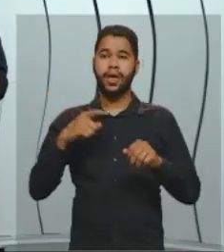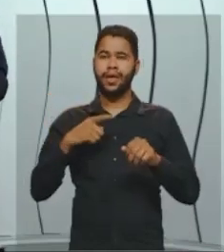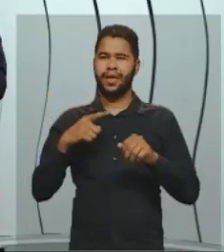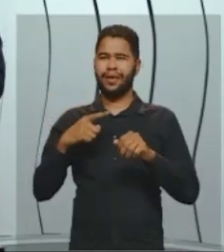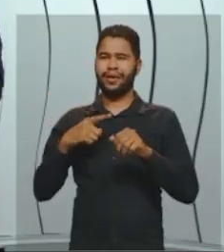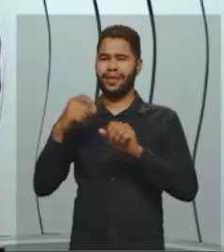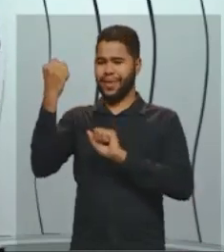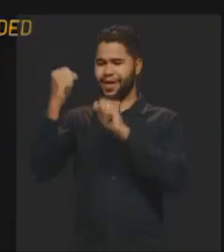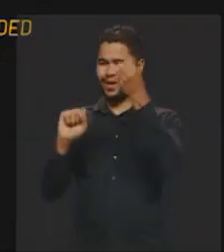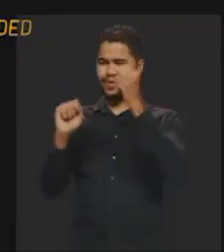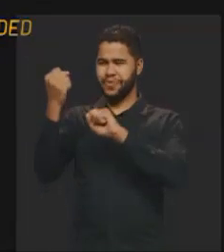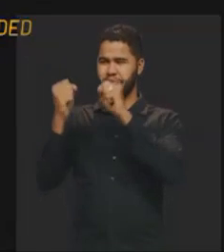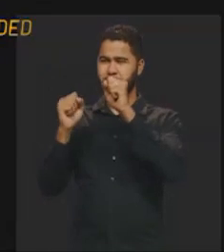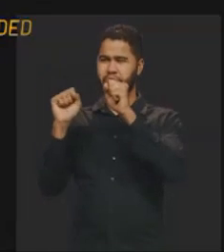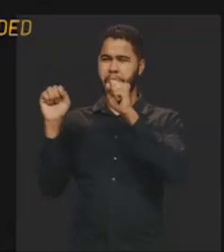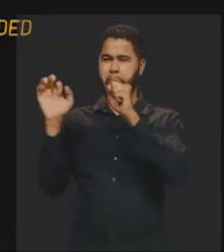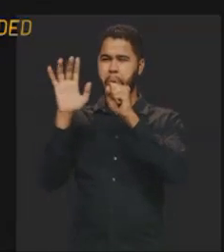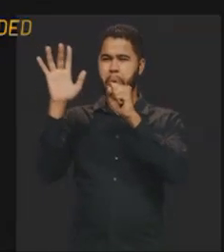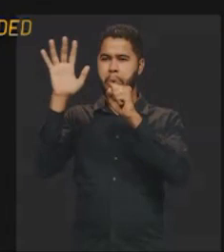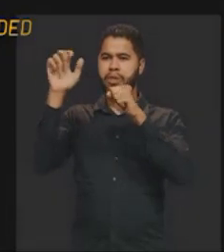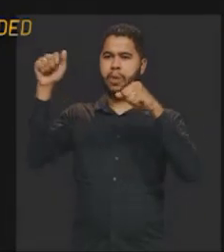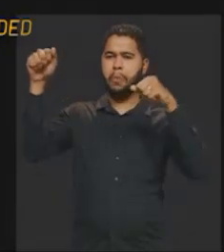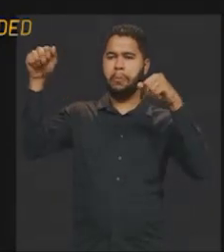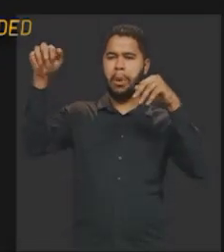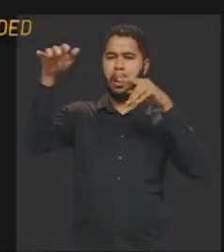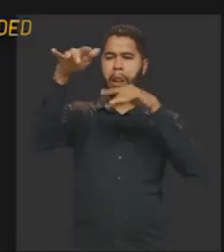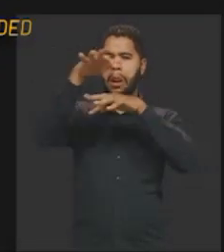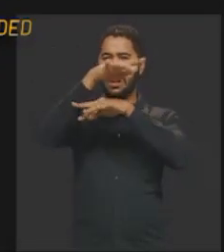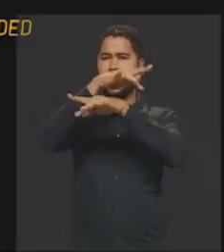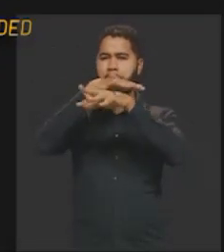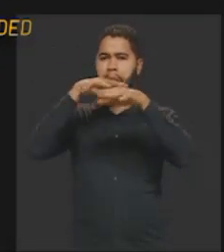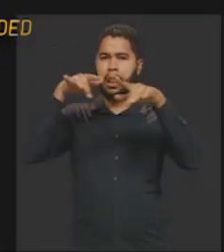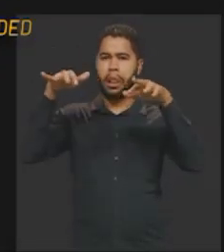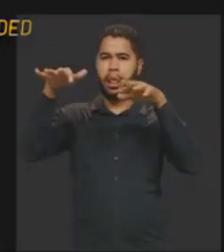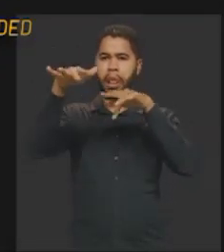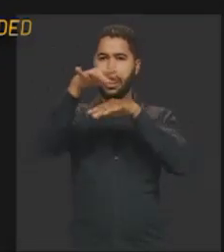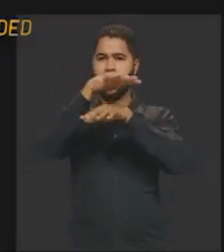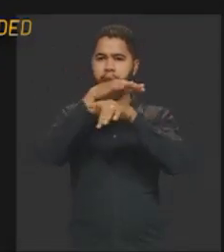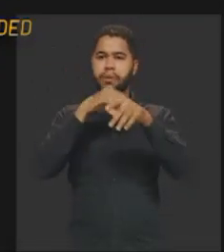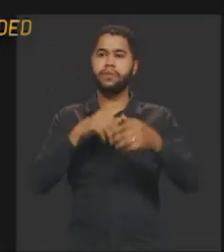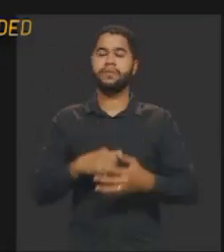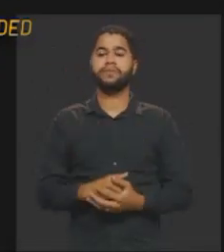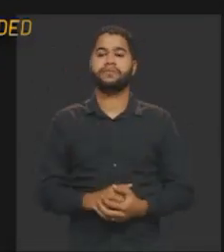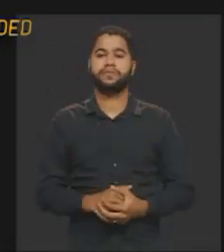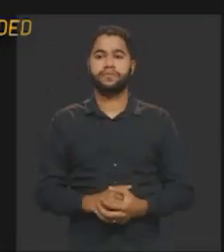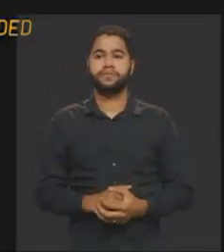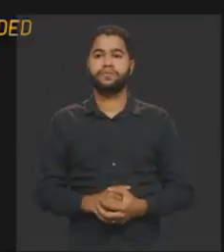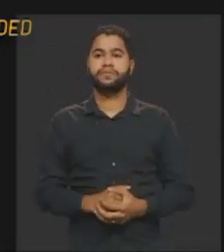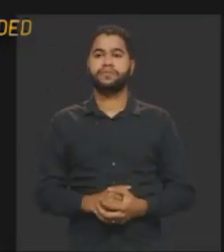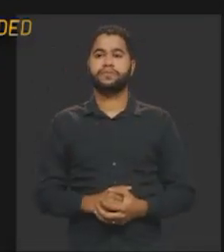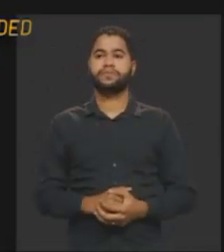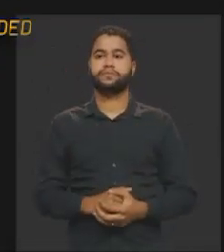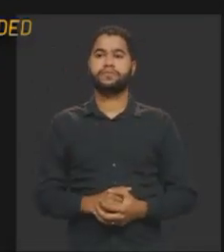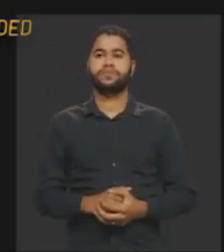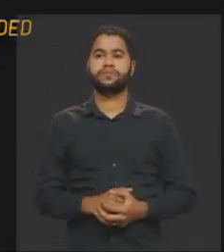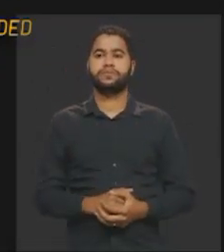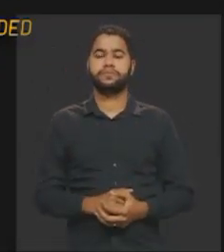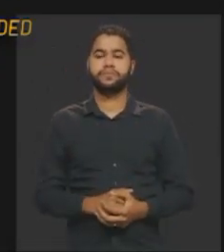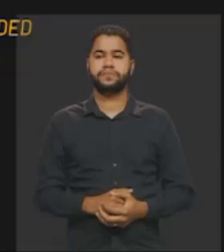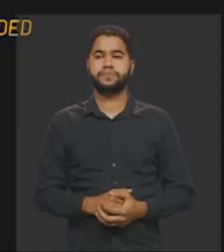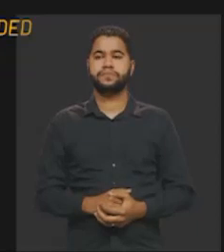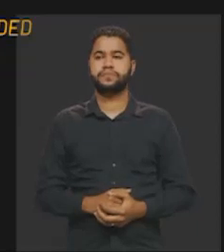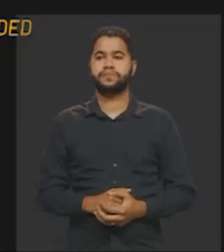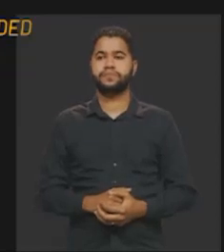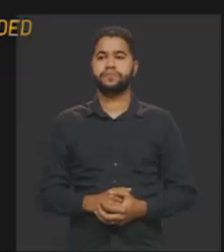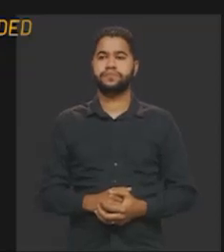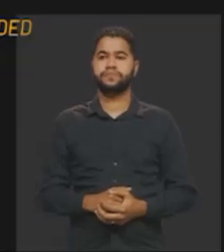industrial, industrial smoke of the city, and has a strong relationship to the earlier views of the mist and fog done by